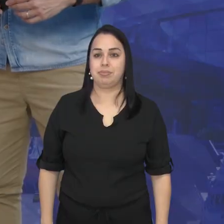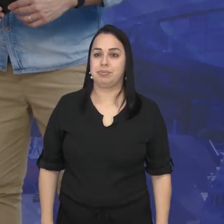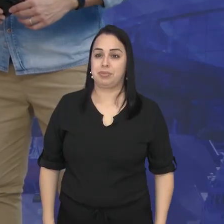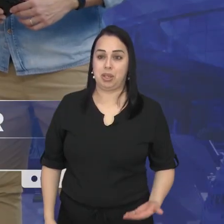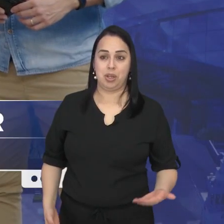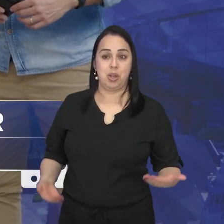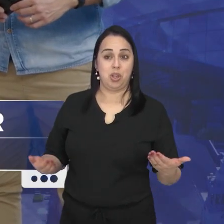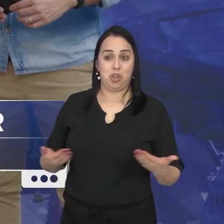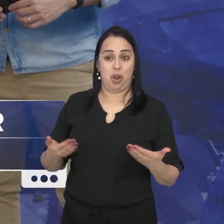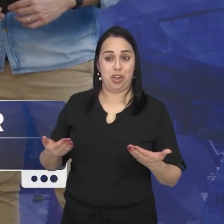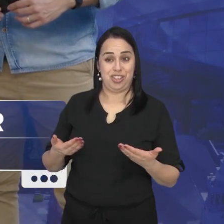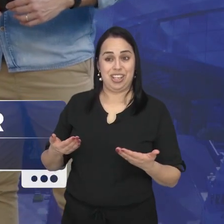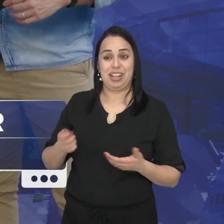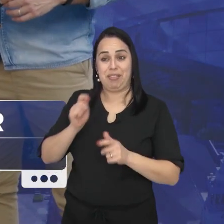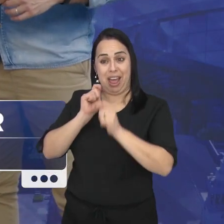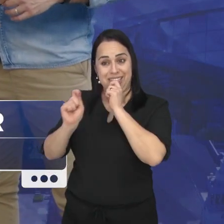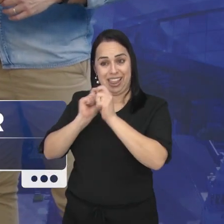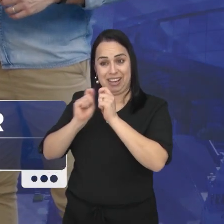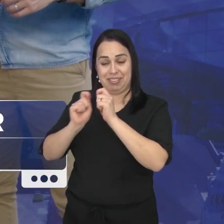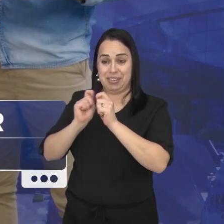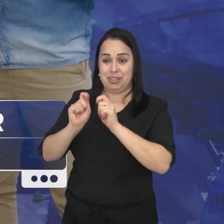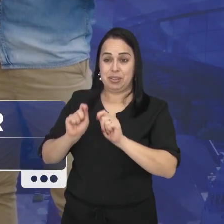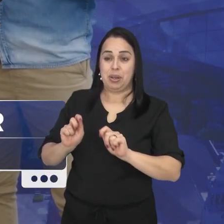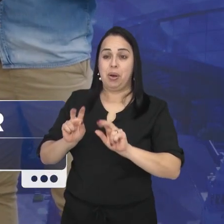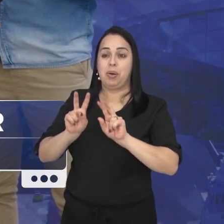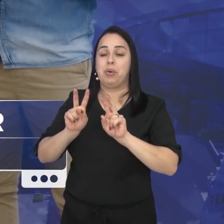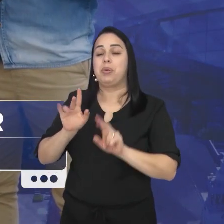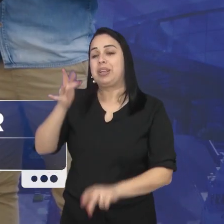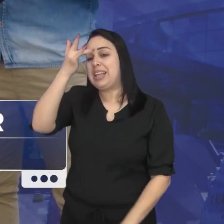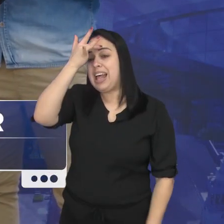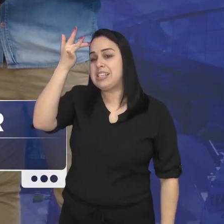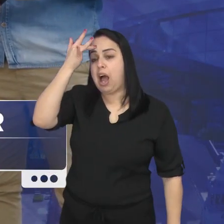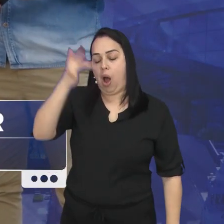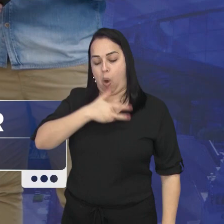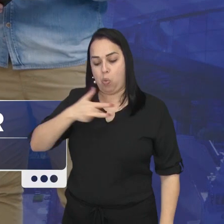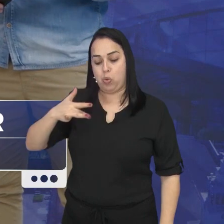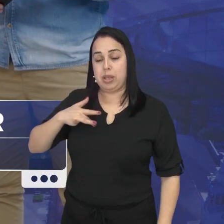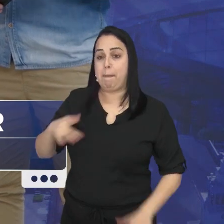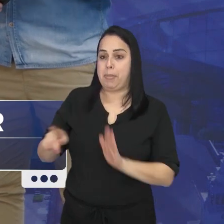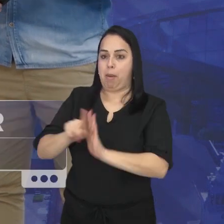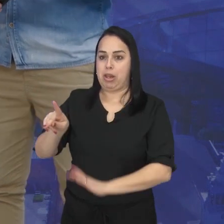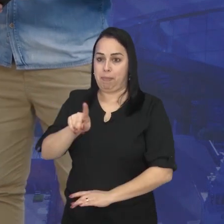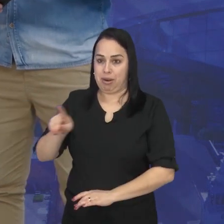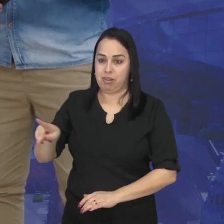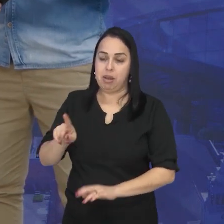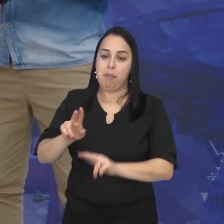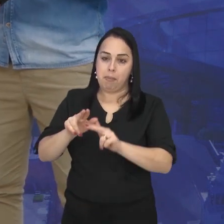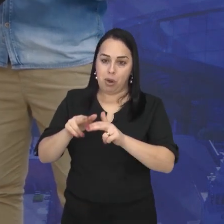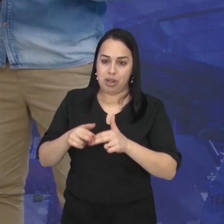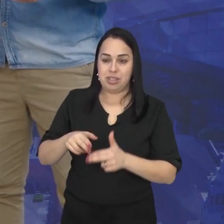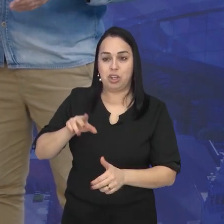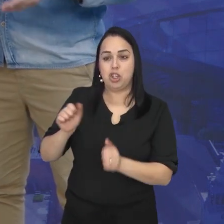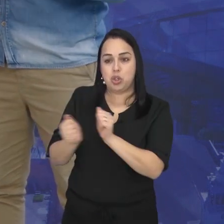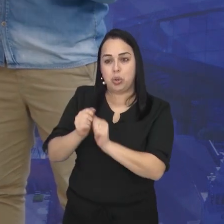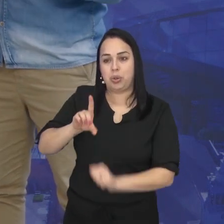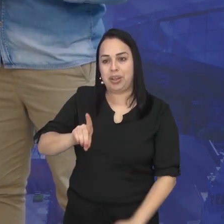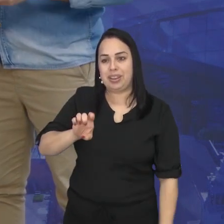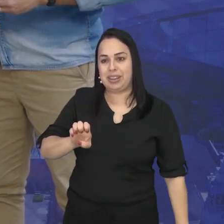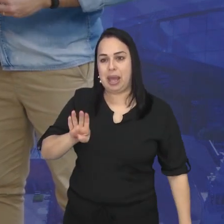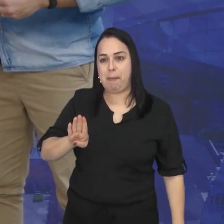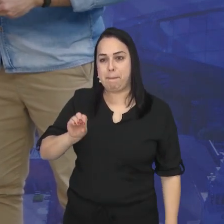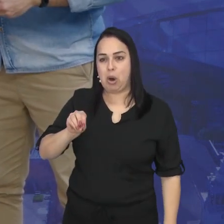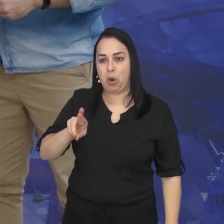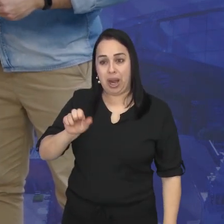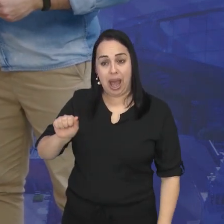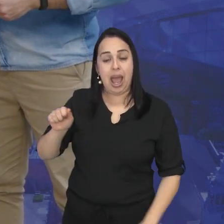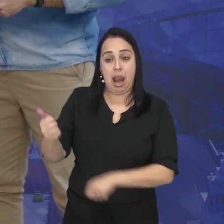E no Boletim Entrevista de hoje a gente vai falar sobre a saúde mental dos professores e por isso eu estou aqui com Débora Lima, psicóloga.